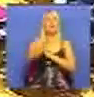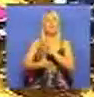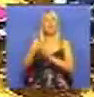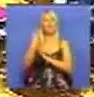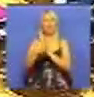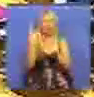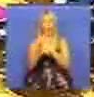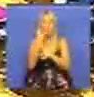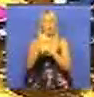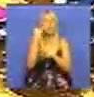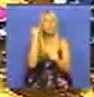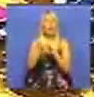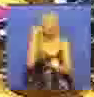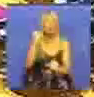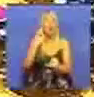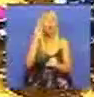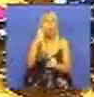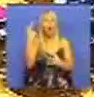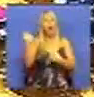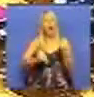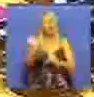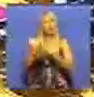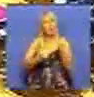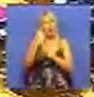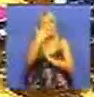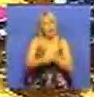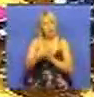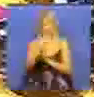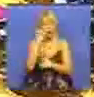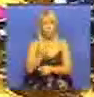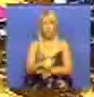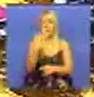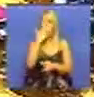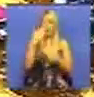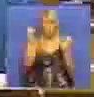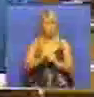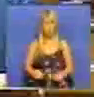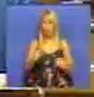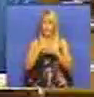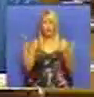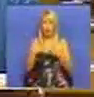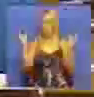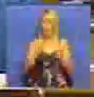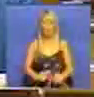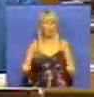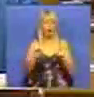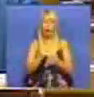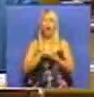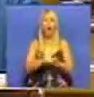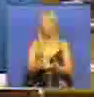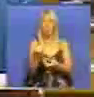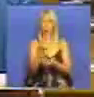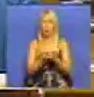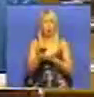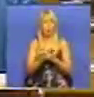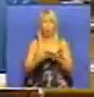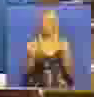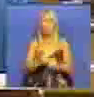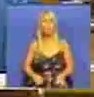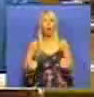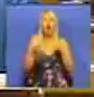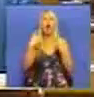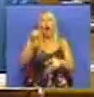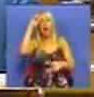eletrónicos ou na indústria automóvel, se não tiver, e na maior parte dos casos não tem, apoio ergonómico, tem dificuldades